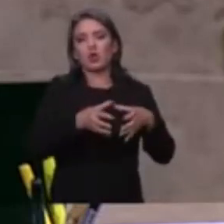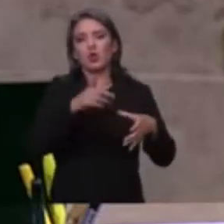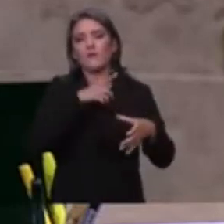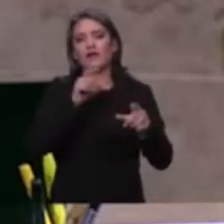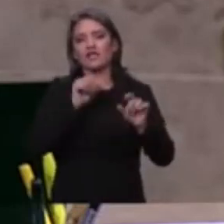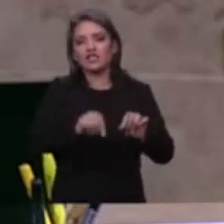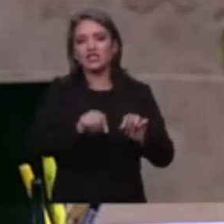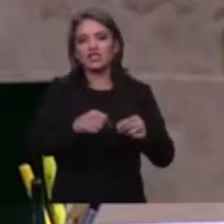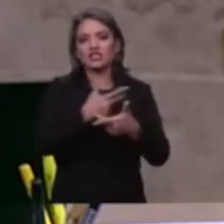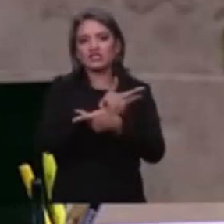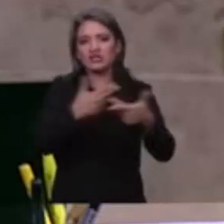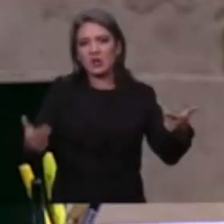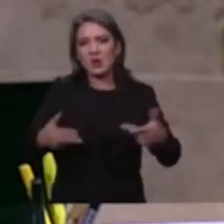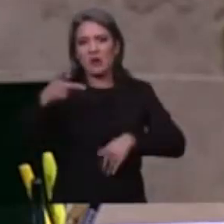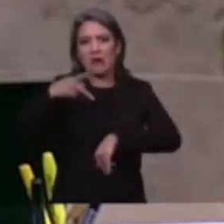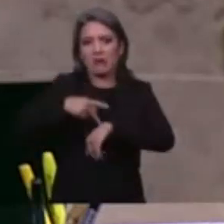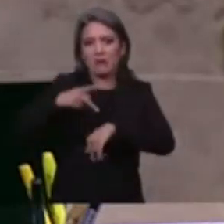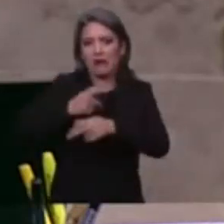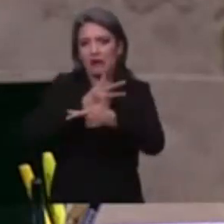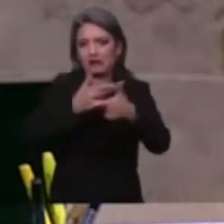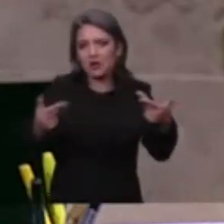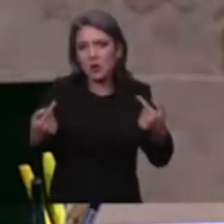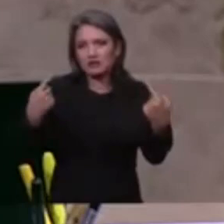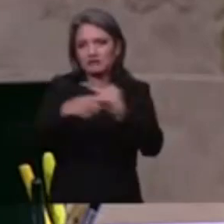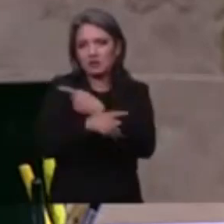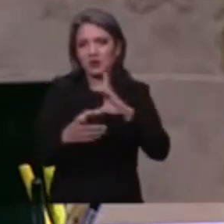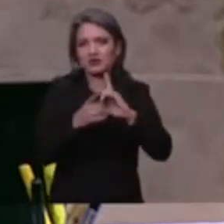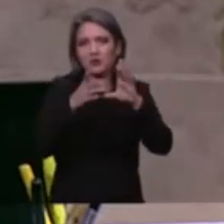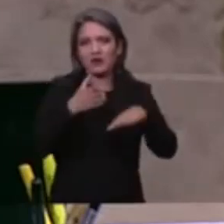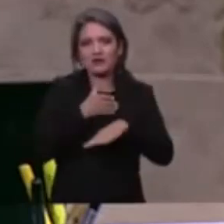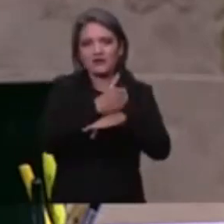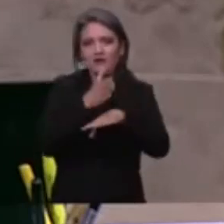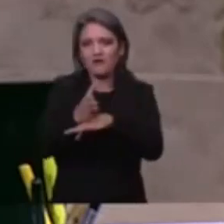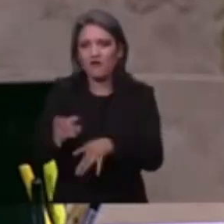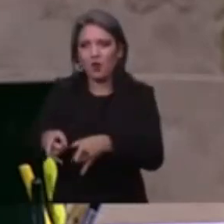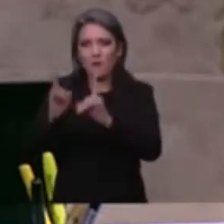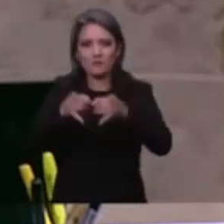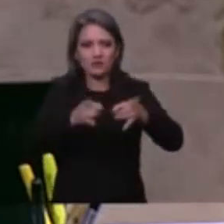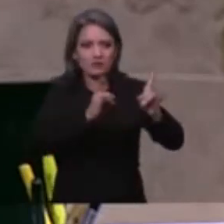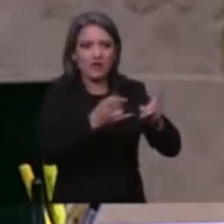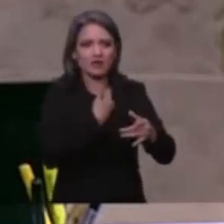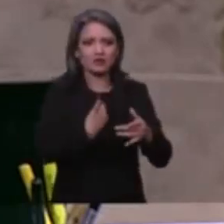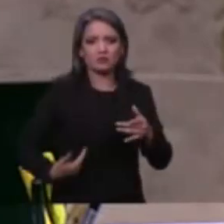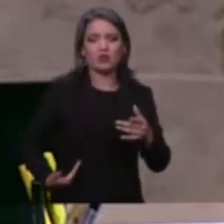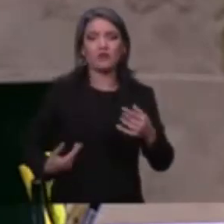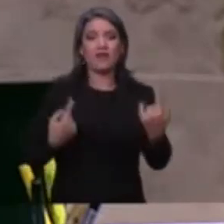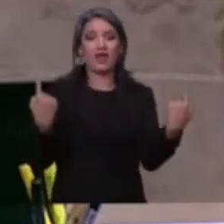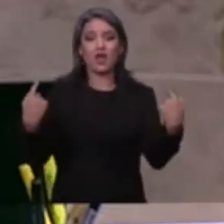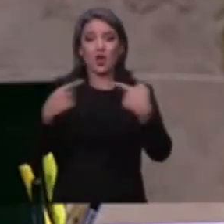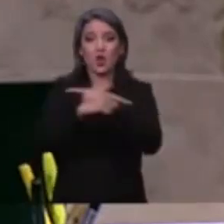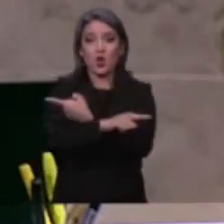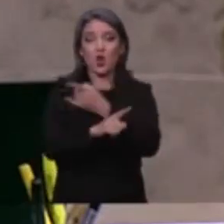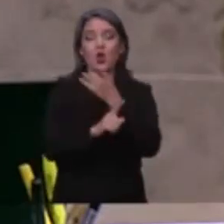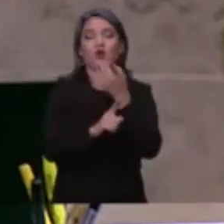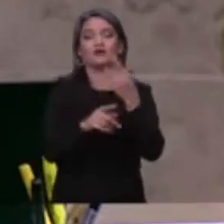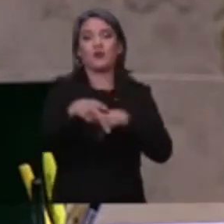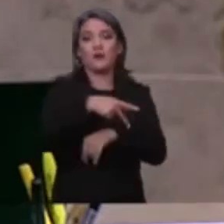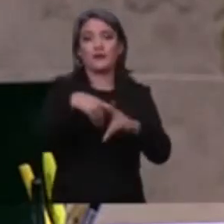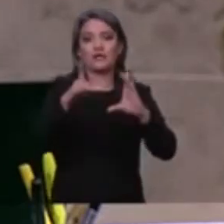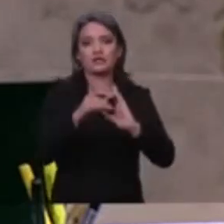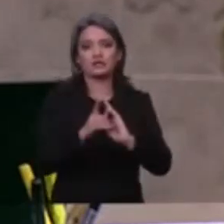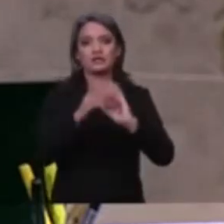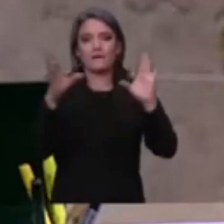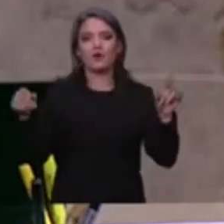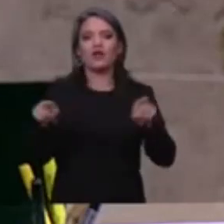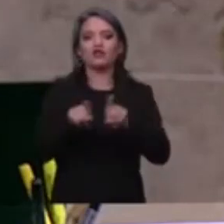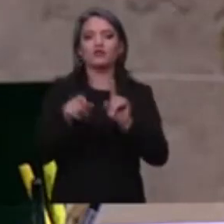armada e antidemocrática que se dirigiu aos prédios públicos para atentar contra o Estado Democrático de Direito e